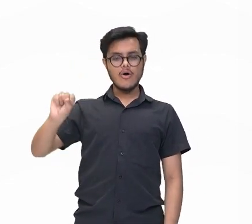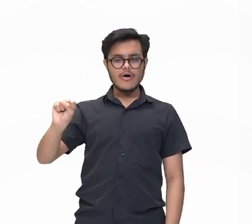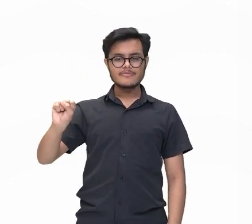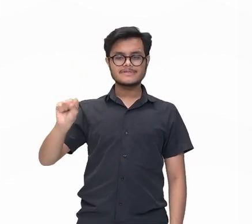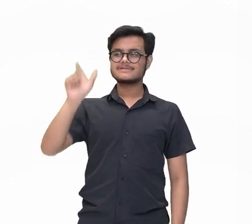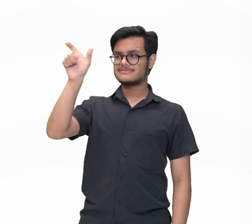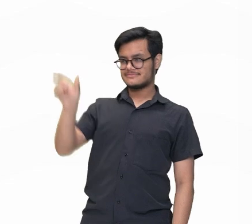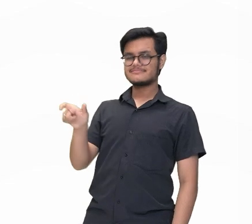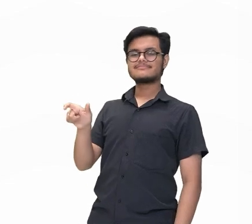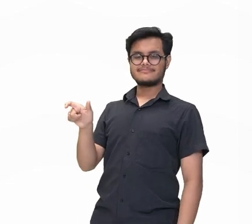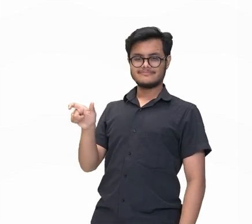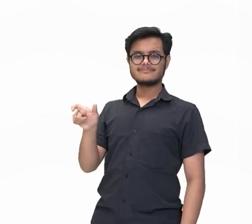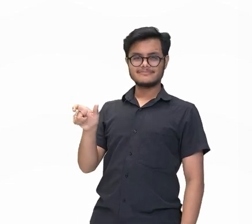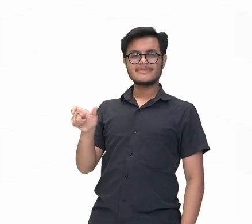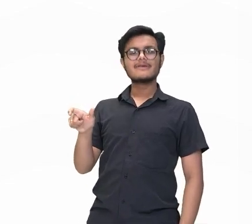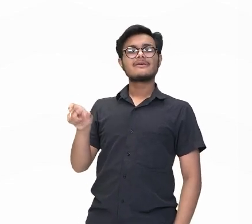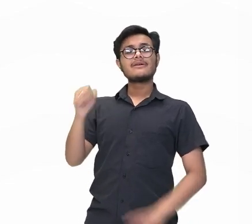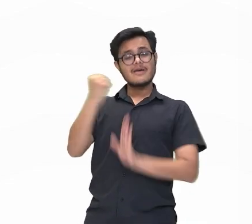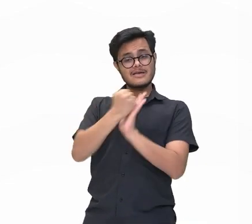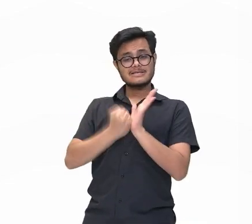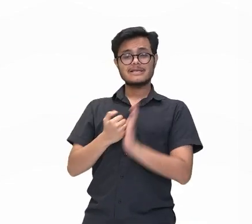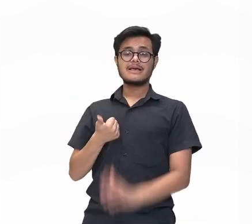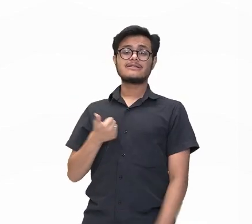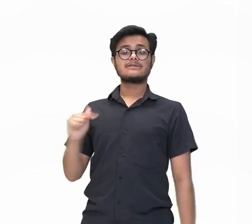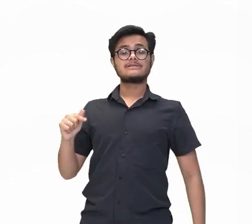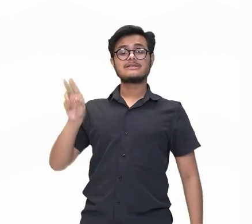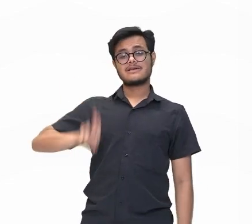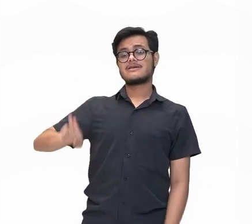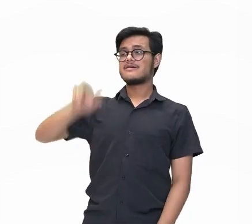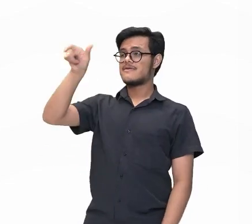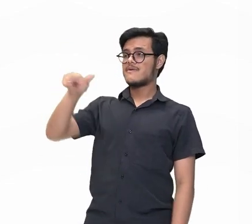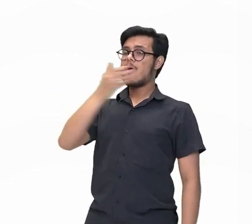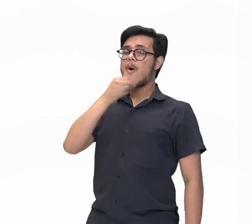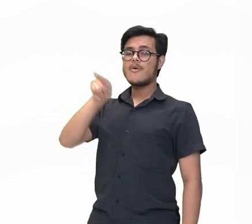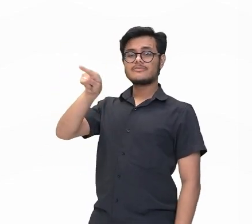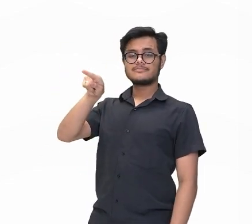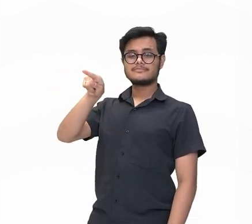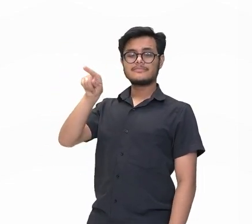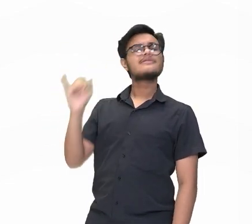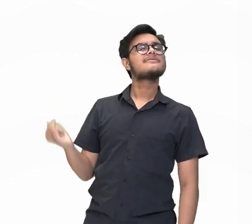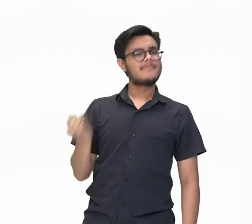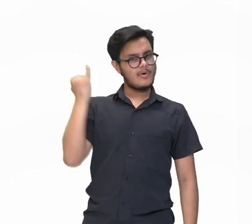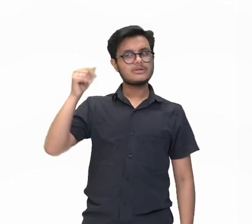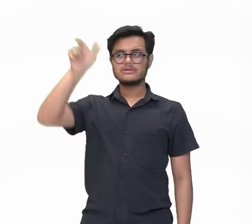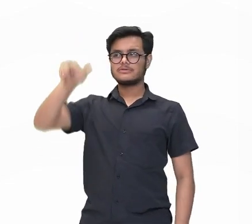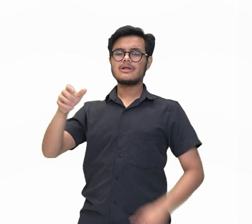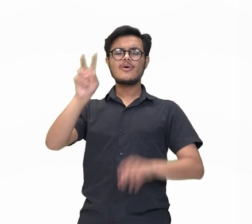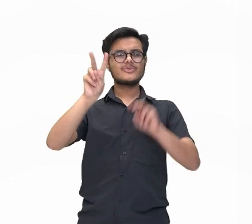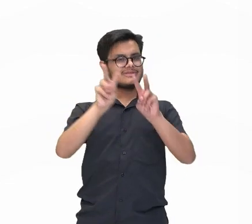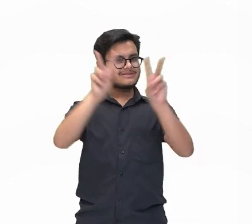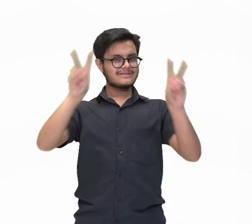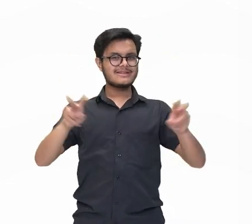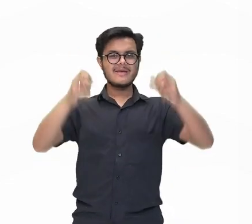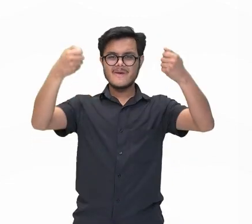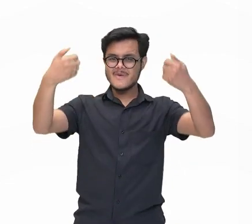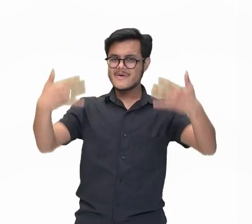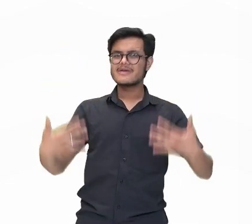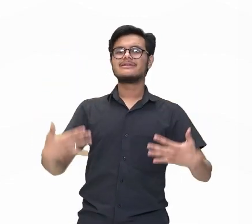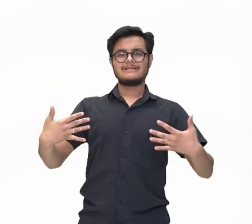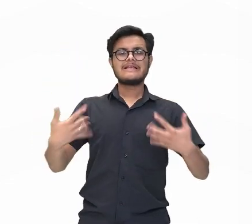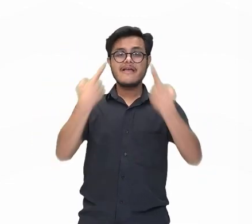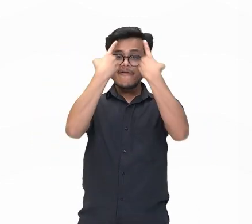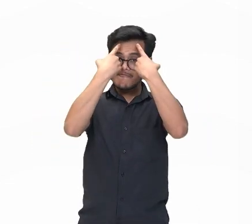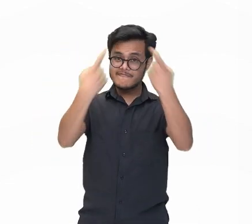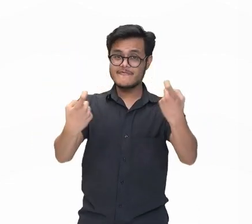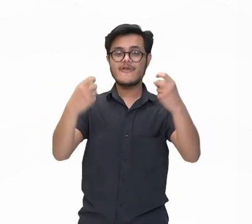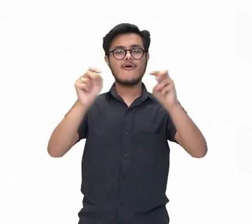um filósofo do século XVII, que pode ser considerado uma autoridade sobre o tema da violência.